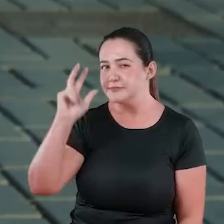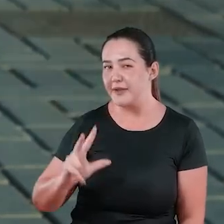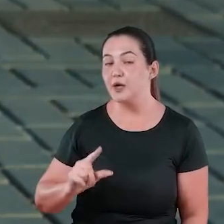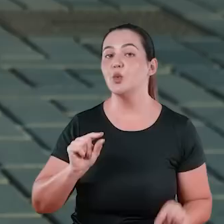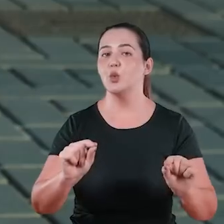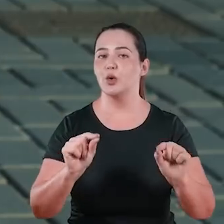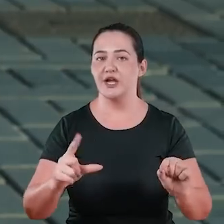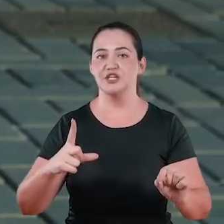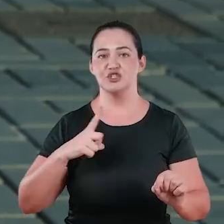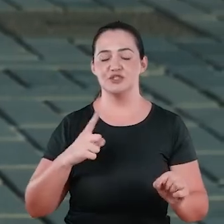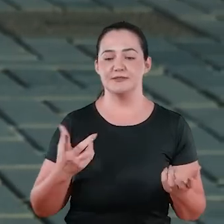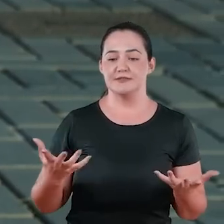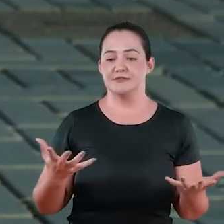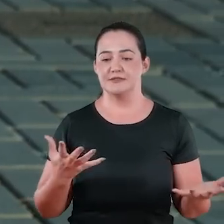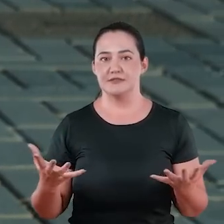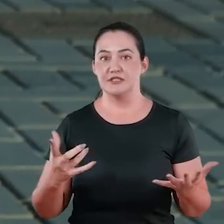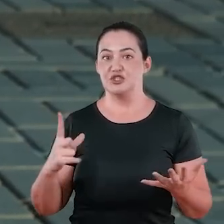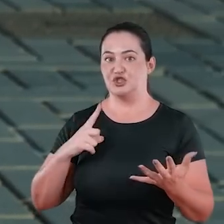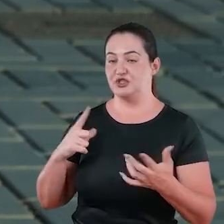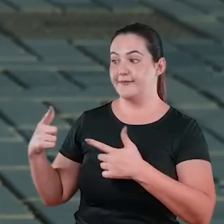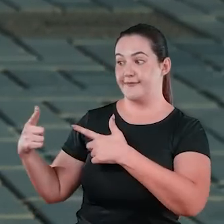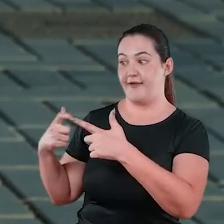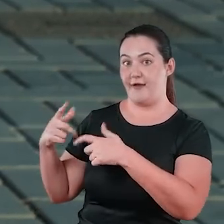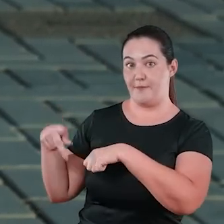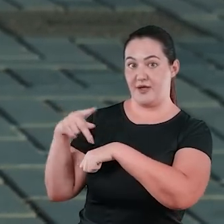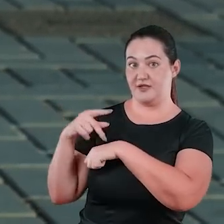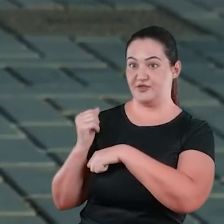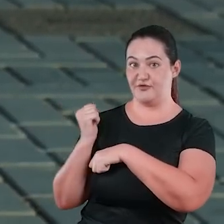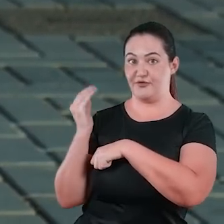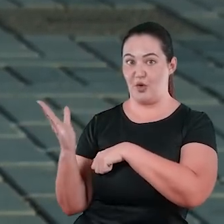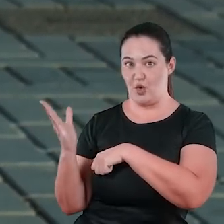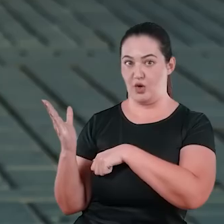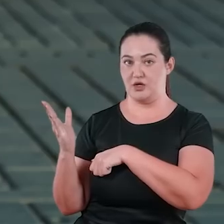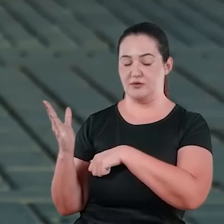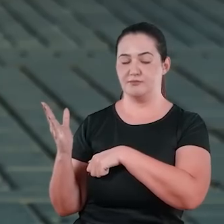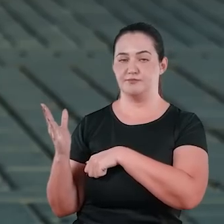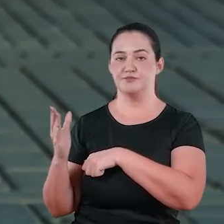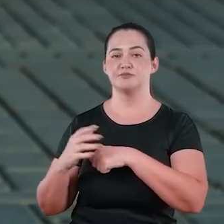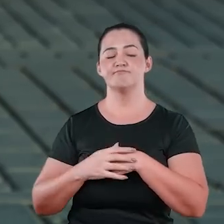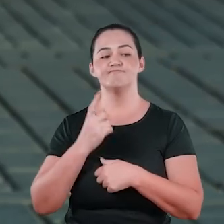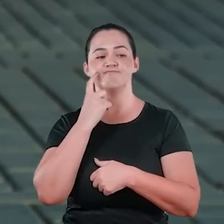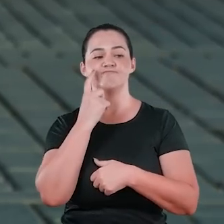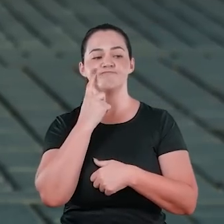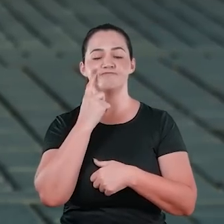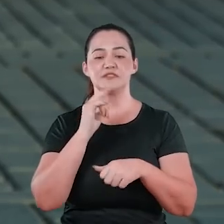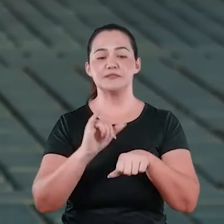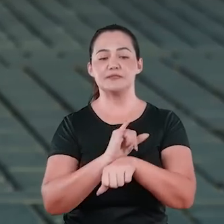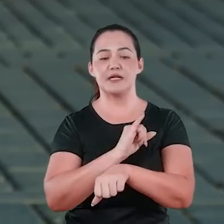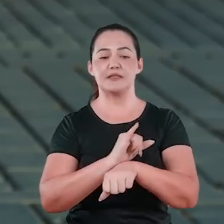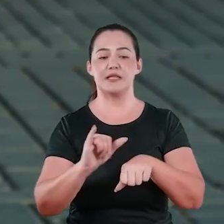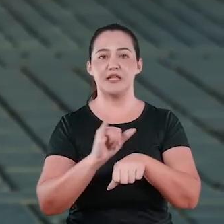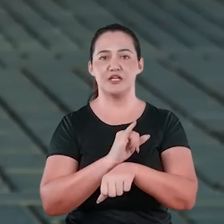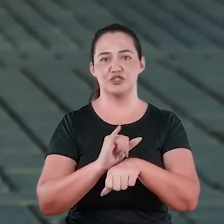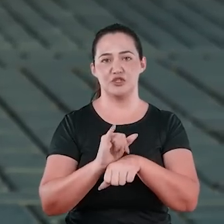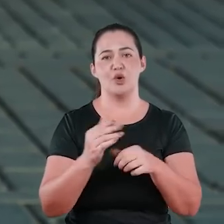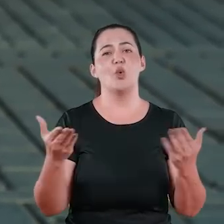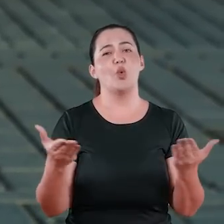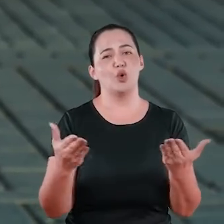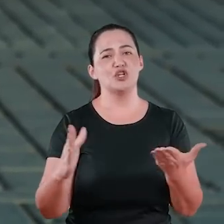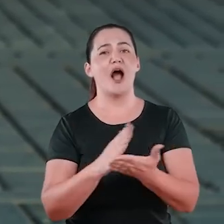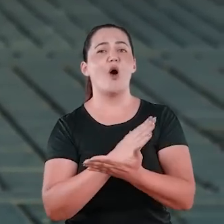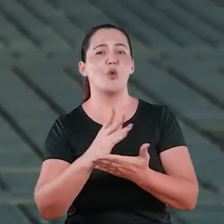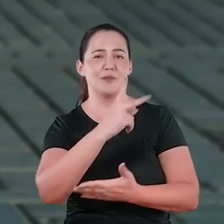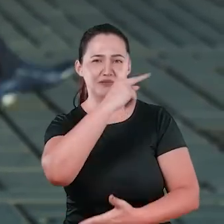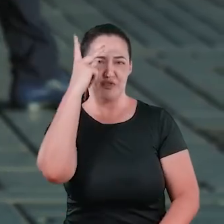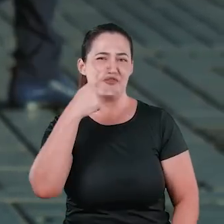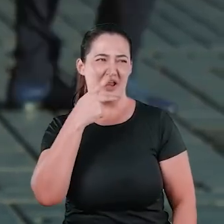estava na luta contra Maxêncio, passando pela ponte do rio Milvia, ele, numa trama que até hoje os historiadores discutem